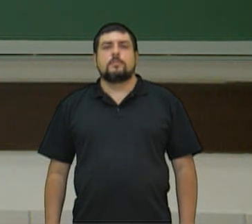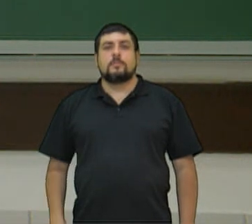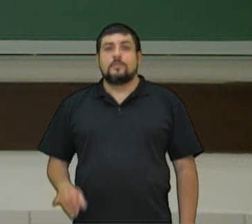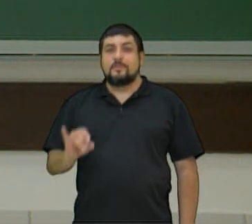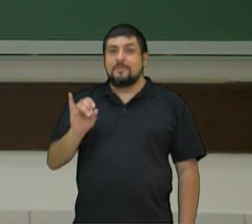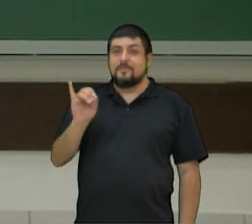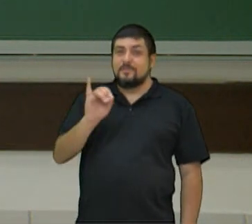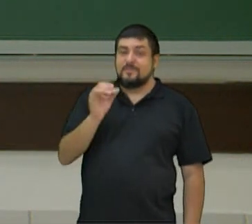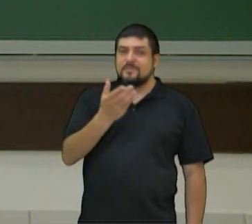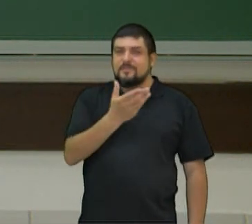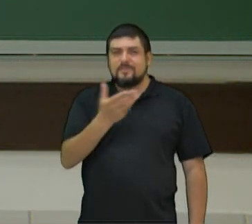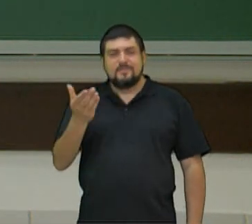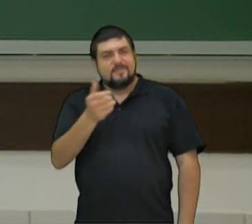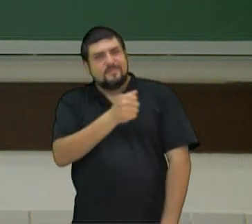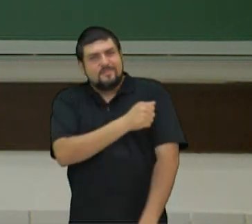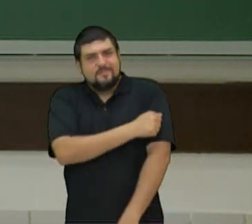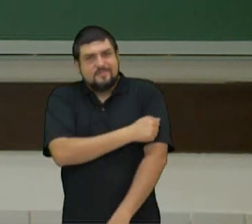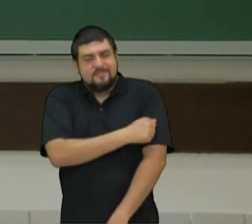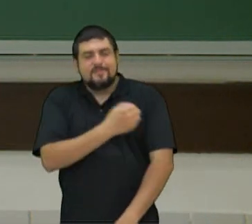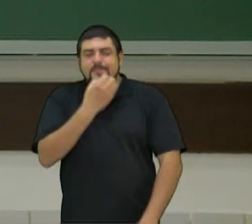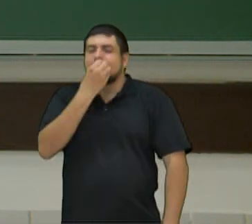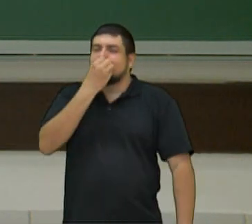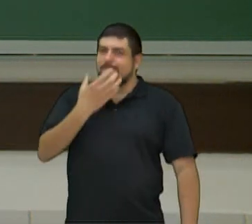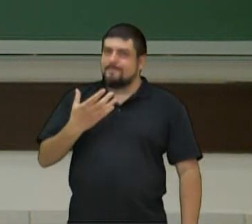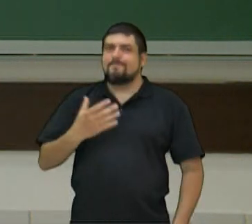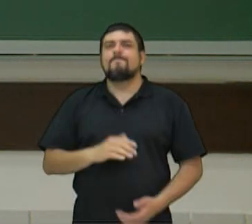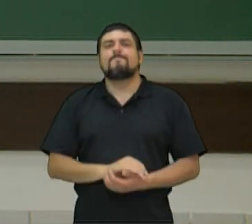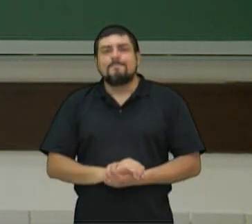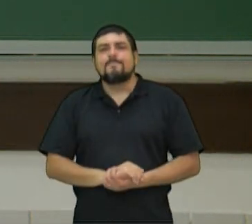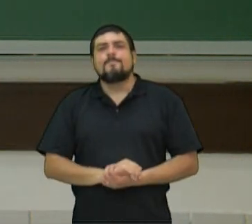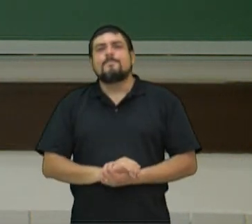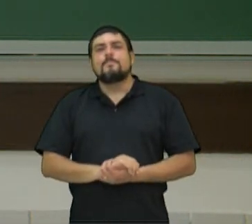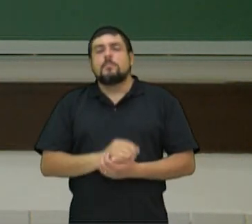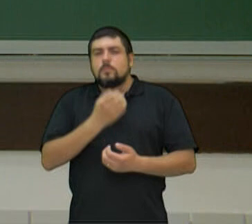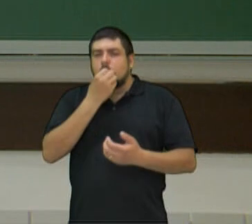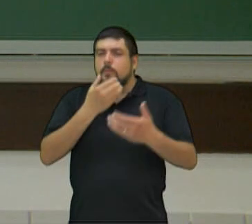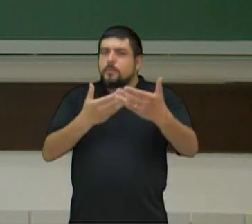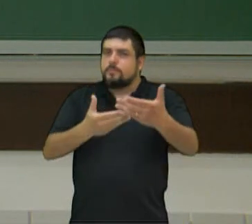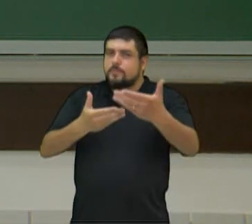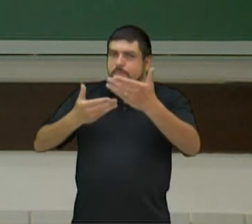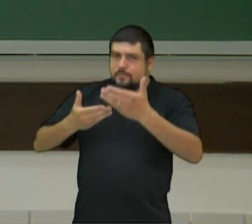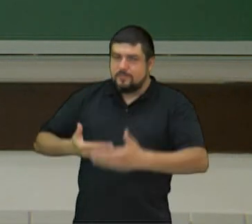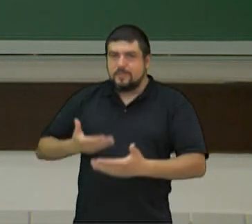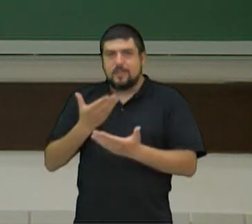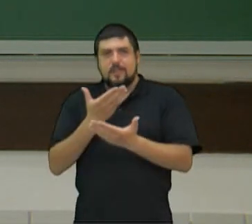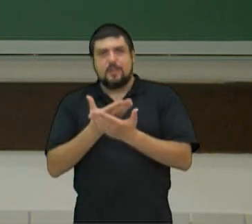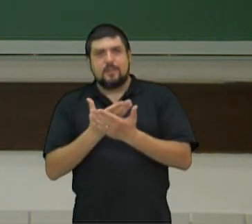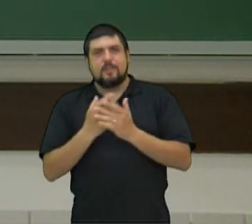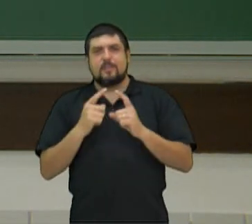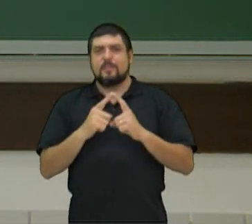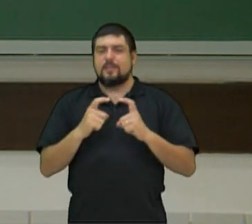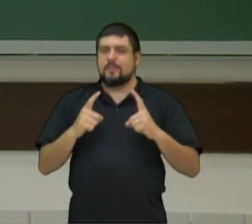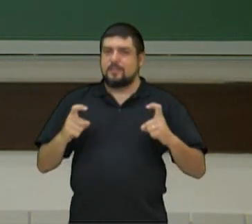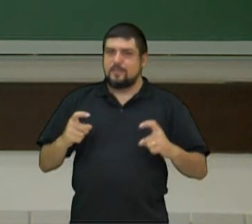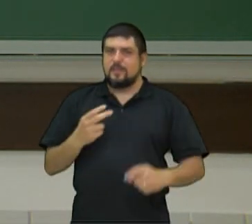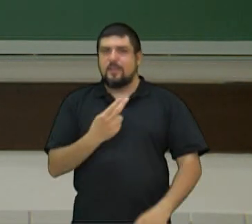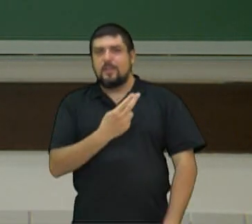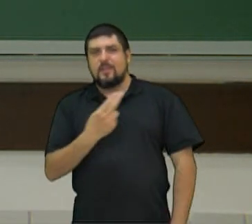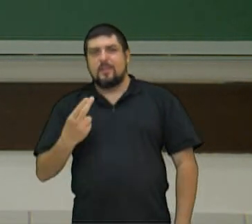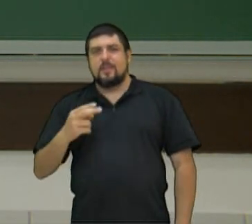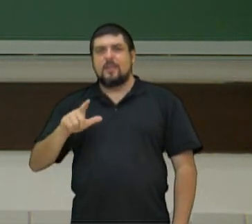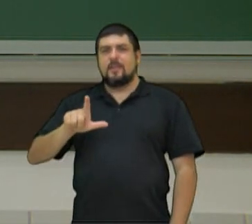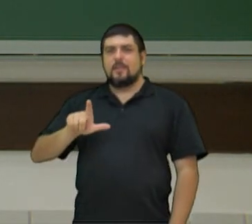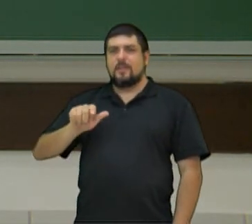Olá, alunos e alunas, tudo bem? Espero que sim. Sejam bem-vindos a mais uma aula de ciências, professora